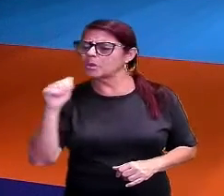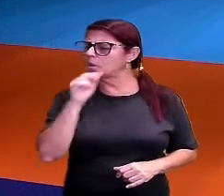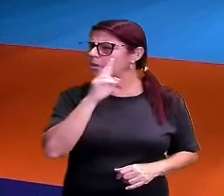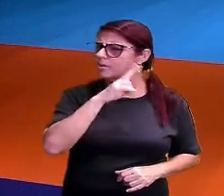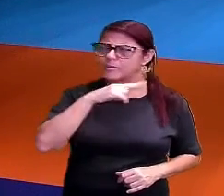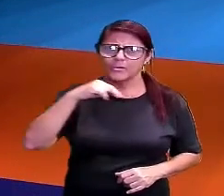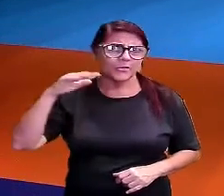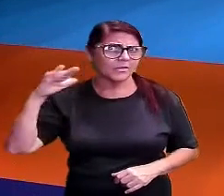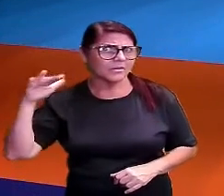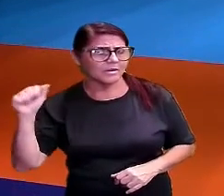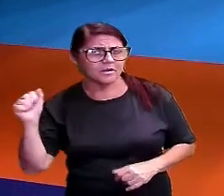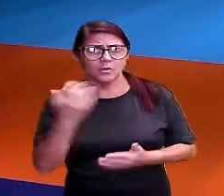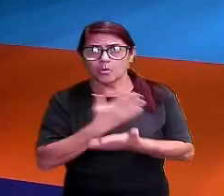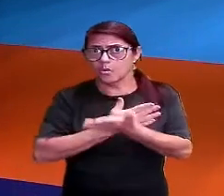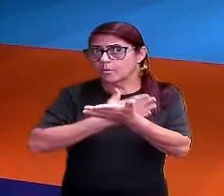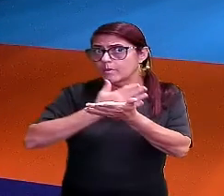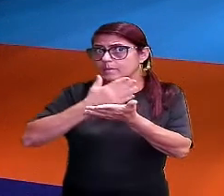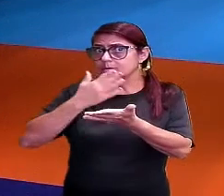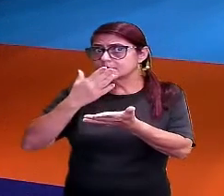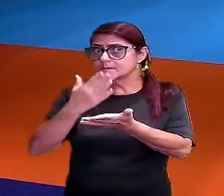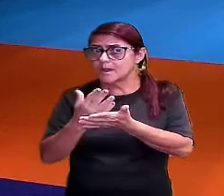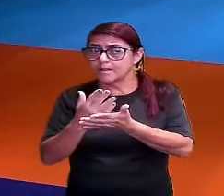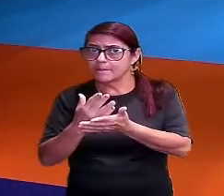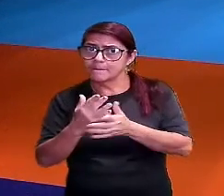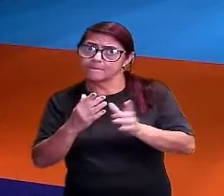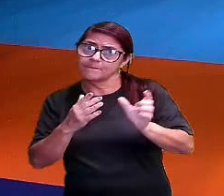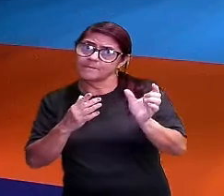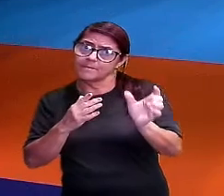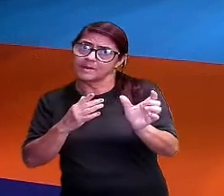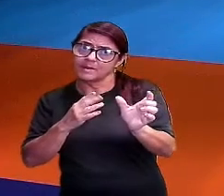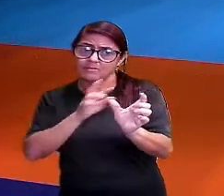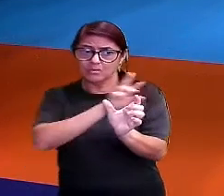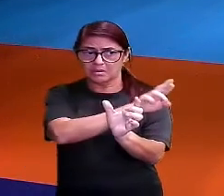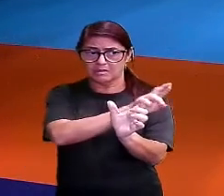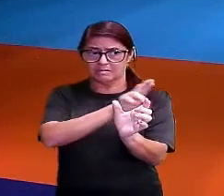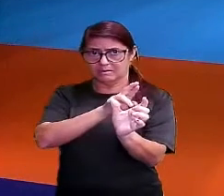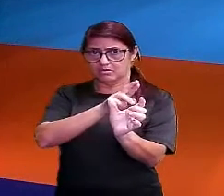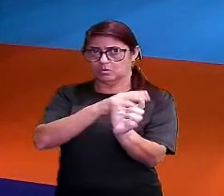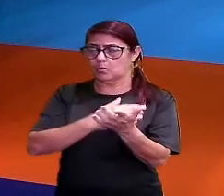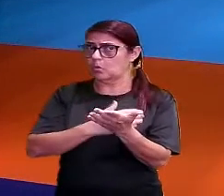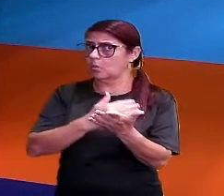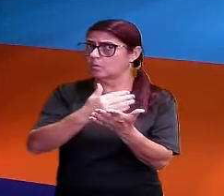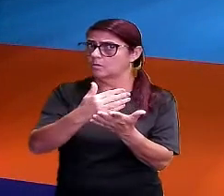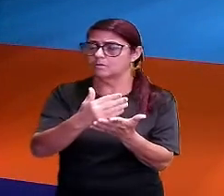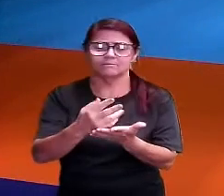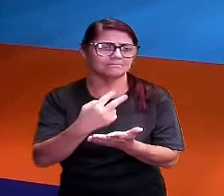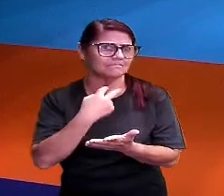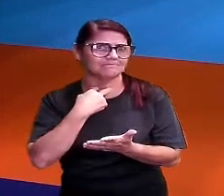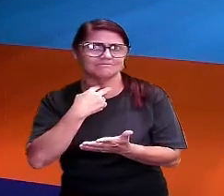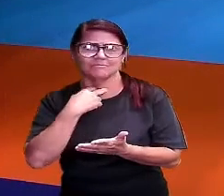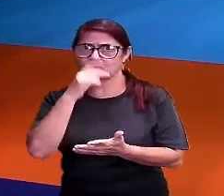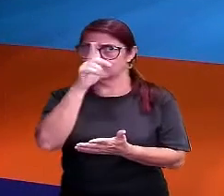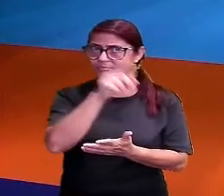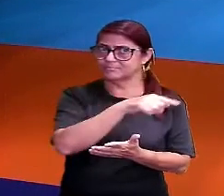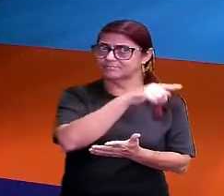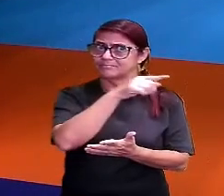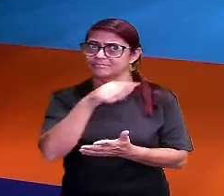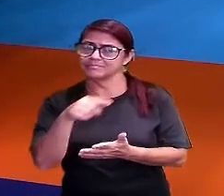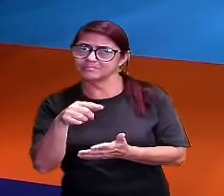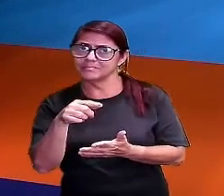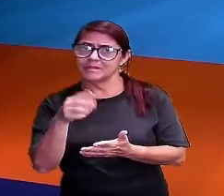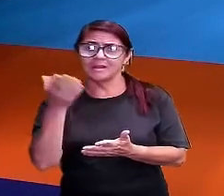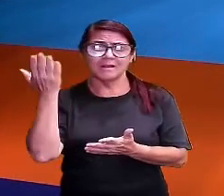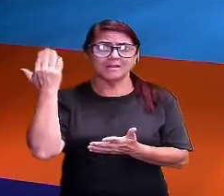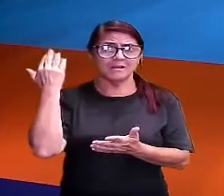mesmo, nós iniciamos uma palavra com RR, tá? Não é possível. Por quê? Porque lembra que